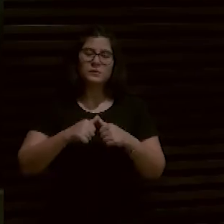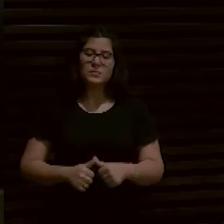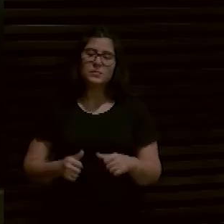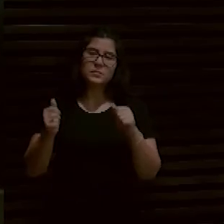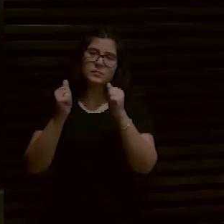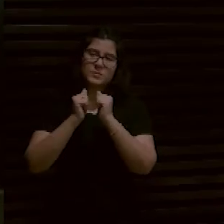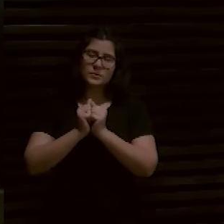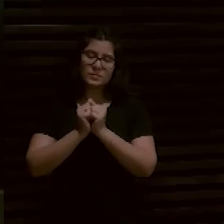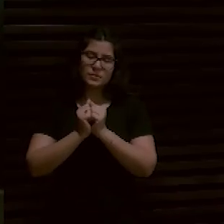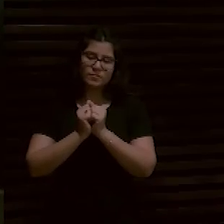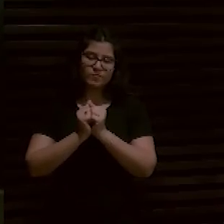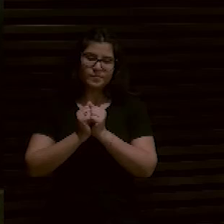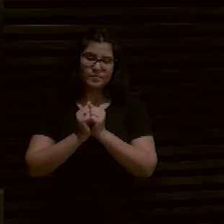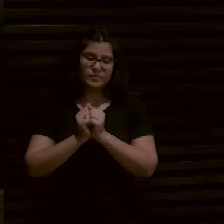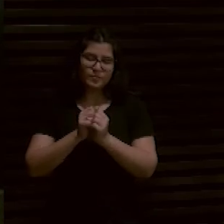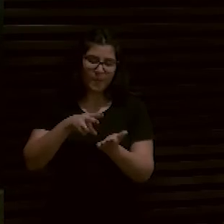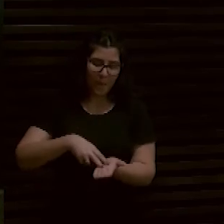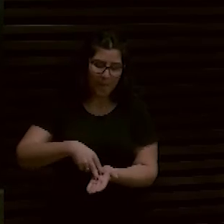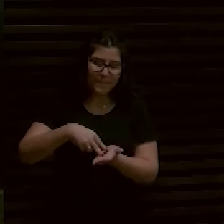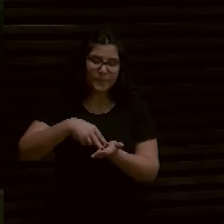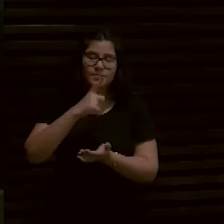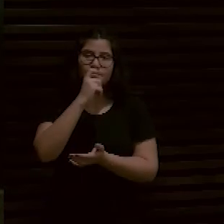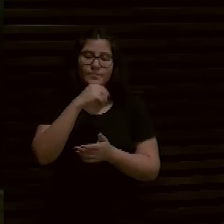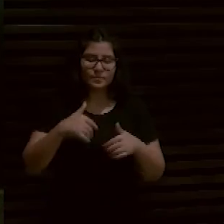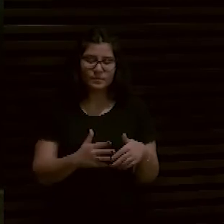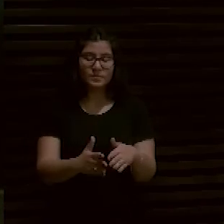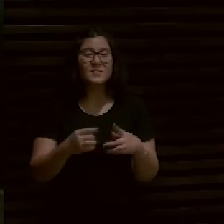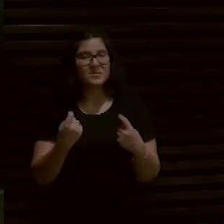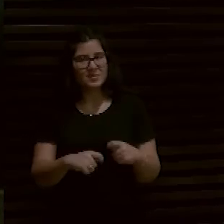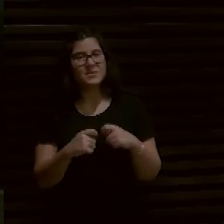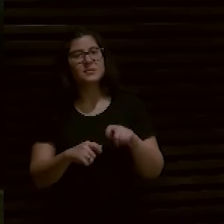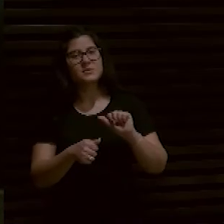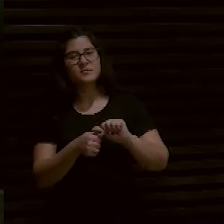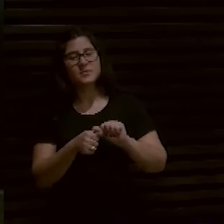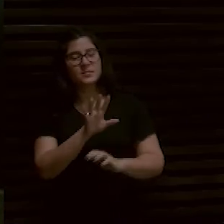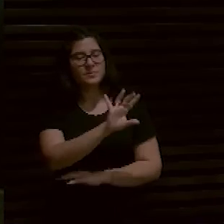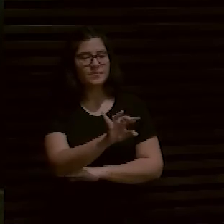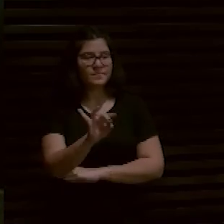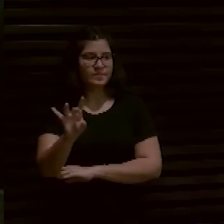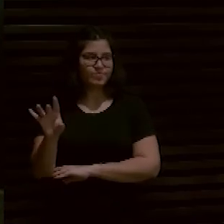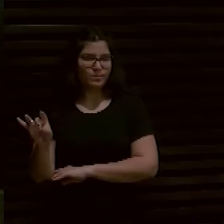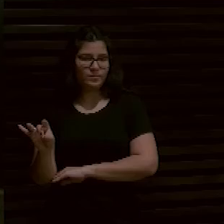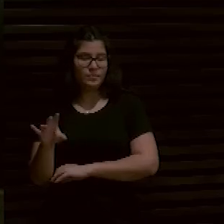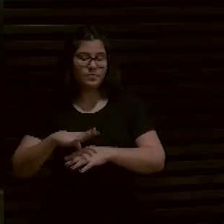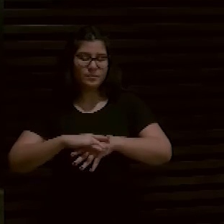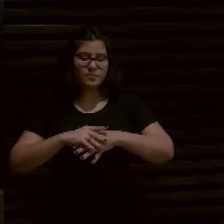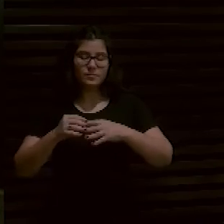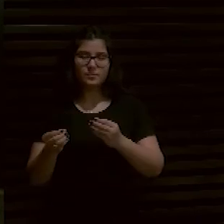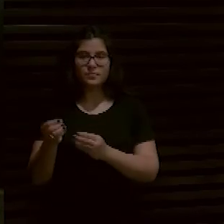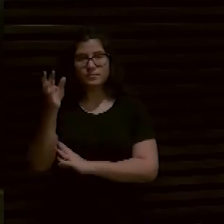junto à corrente de águas vivas, tem que ser feita por cada um. Cura-me,